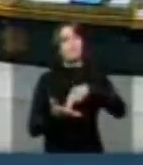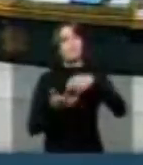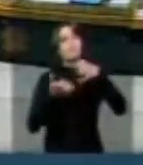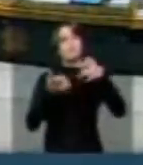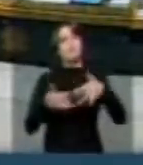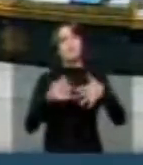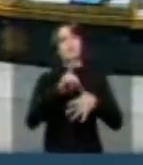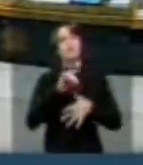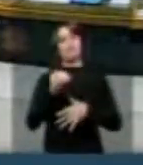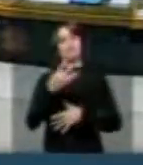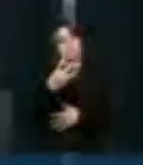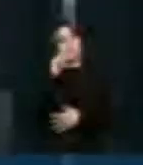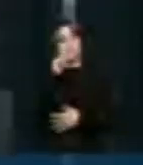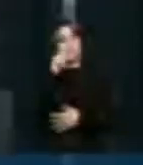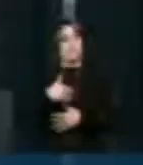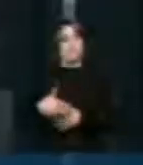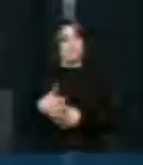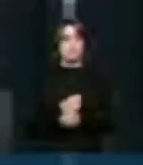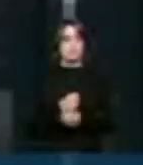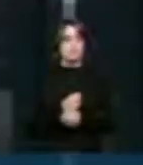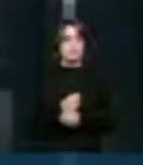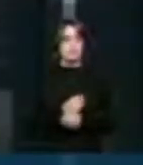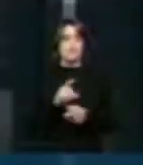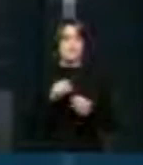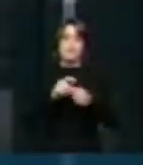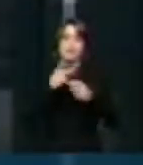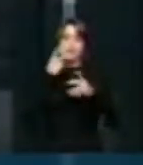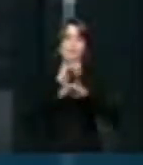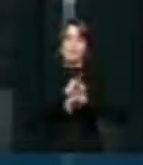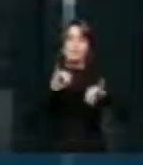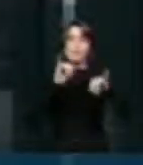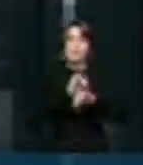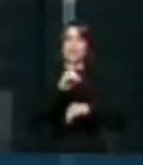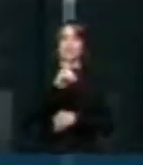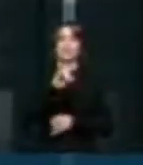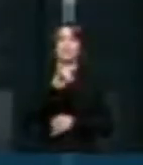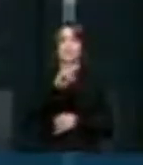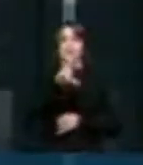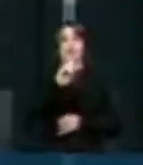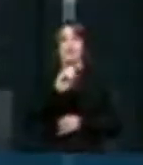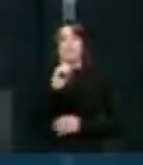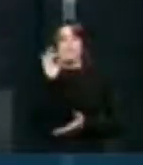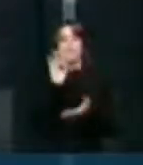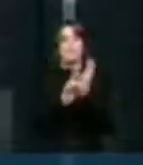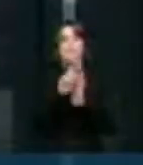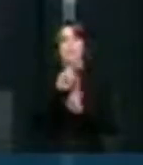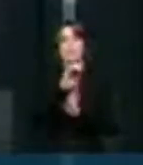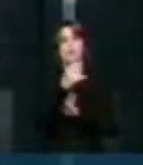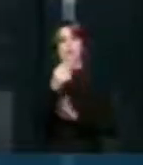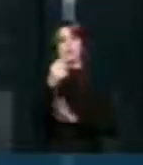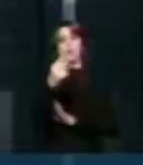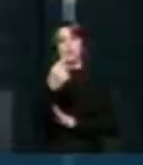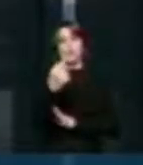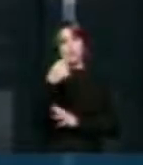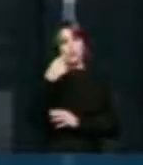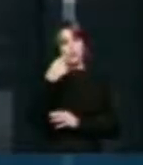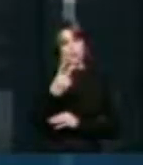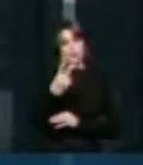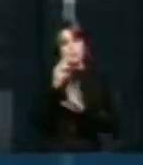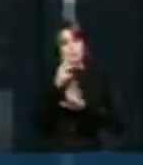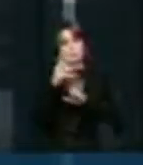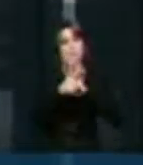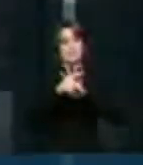no dia 4 de abril deste ano foram publicados no Diário Oficial da União 2 medidas provisórias e 7 decretos